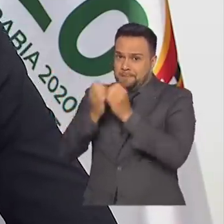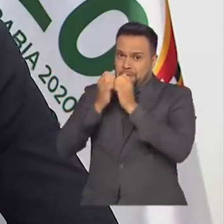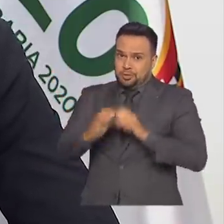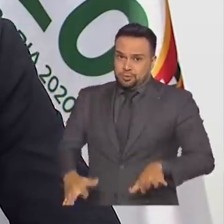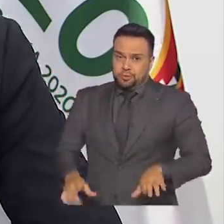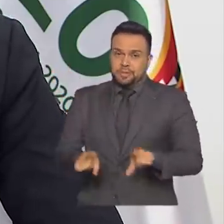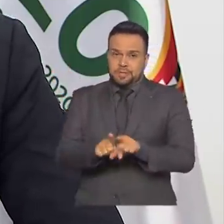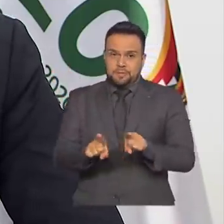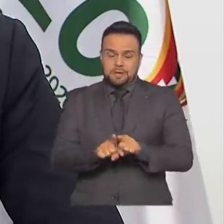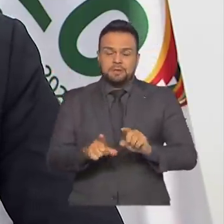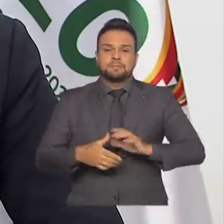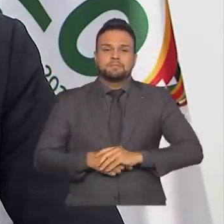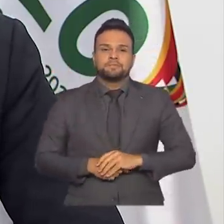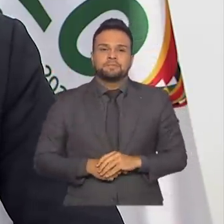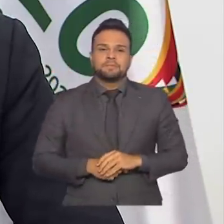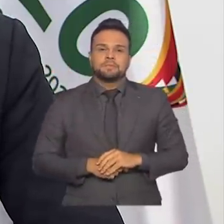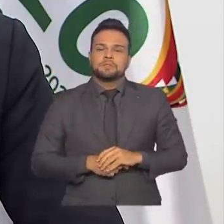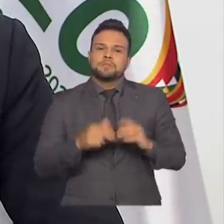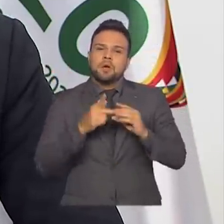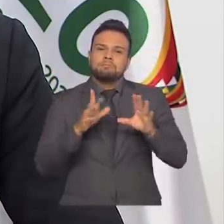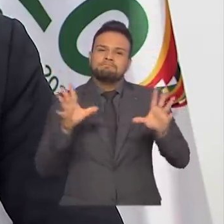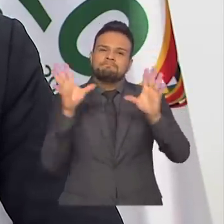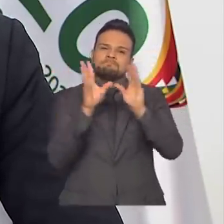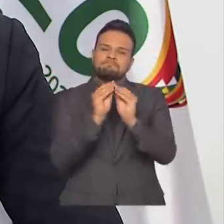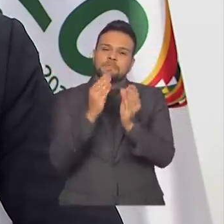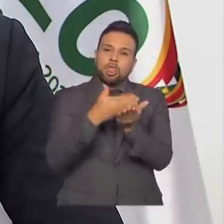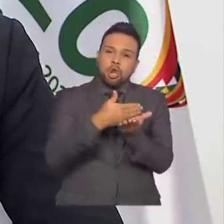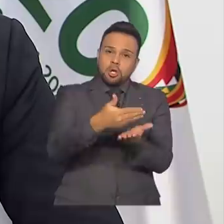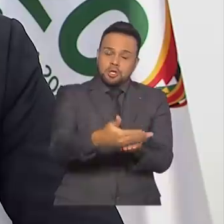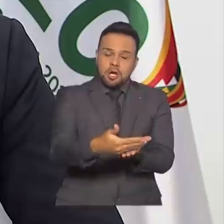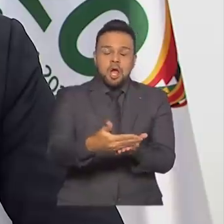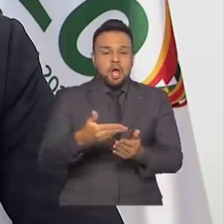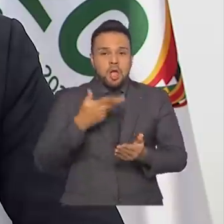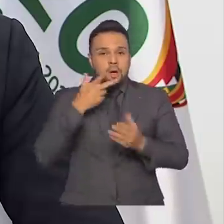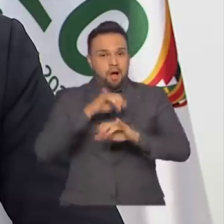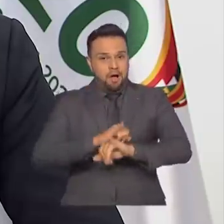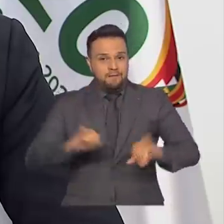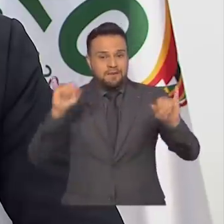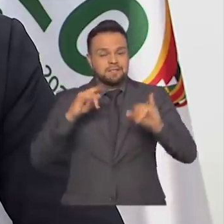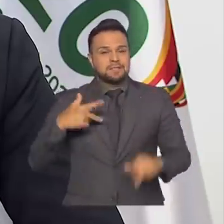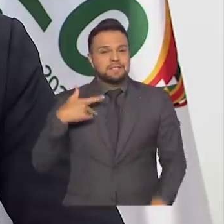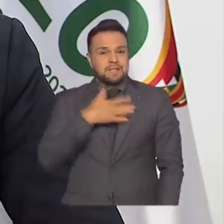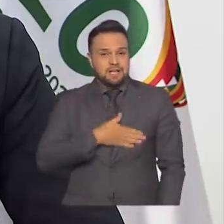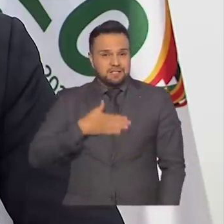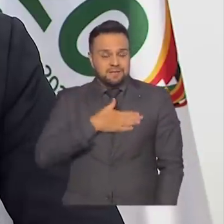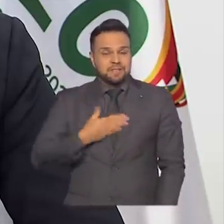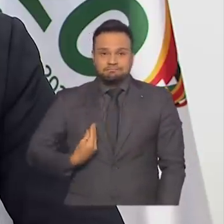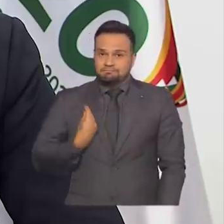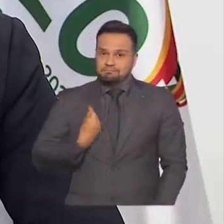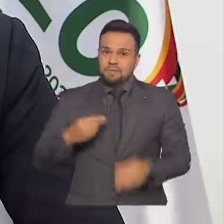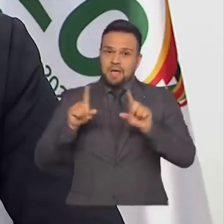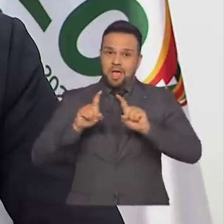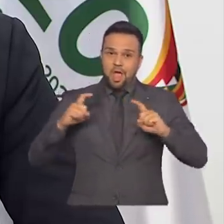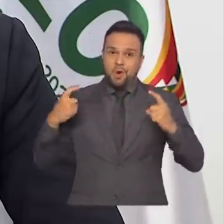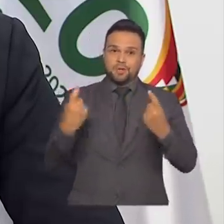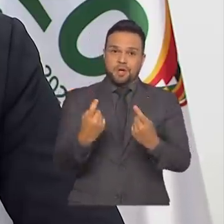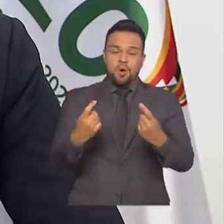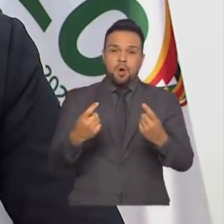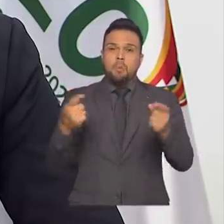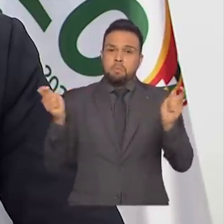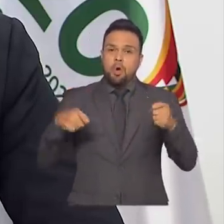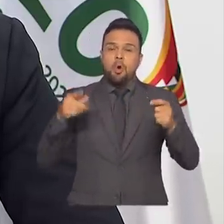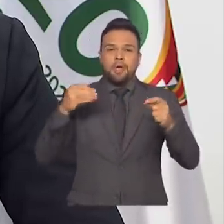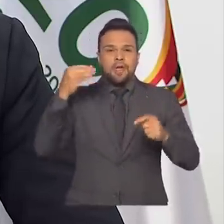Após essa breve introdução, eu gostaria de dizer que é uma satisfação participar dessa reunião e poder, mais uma vez,